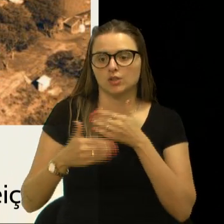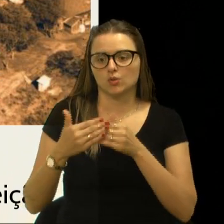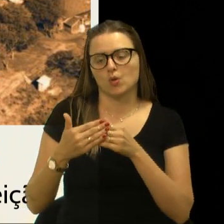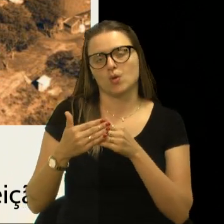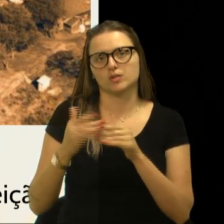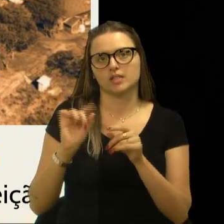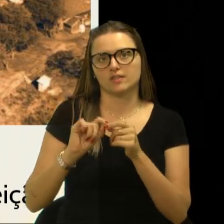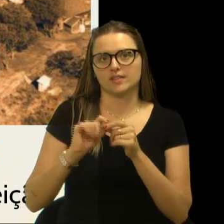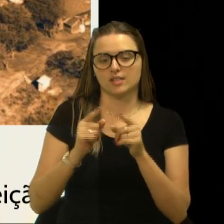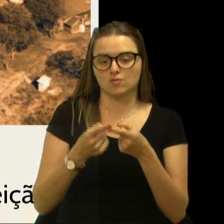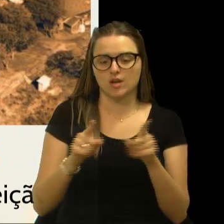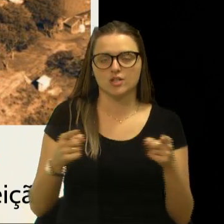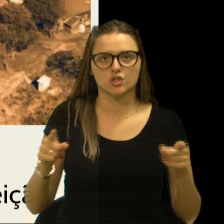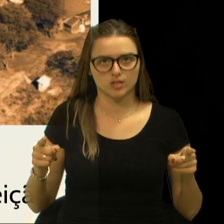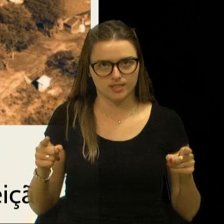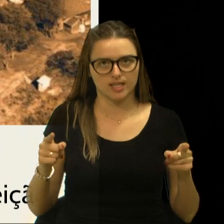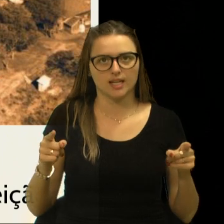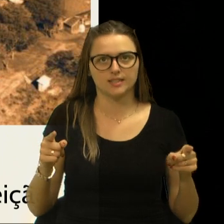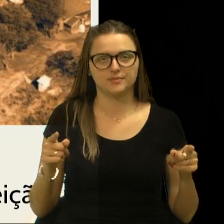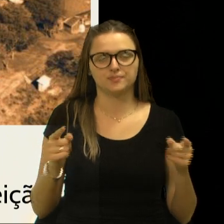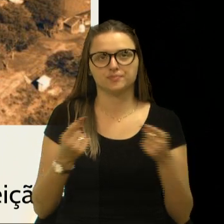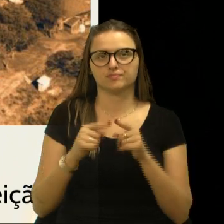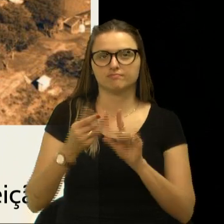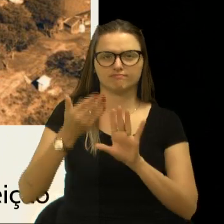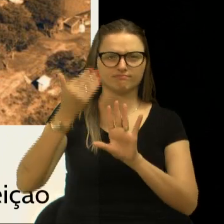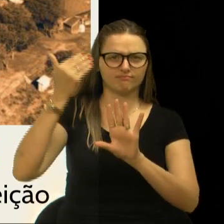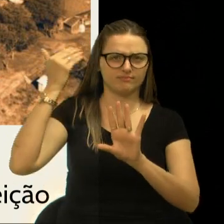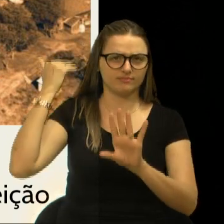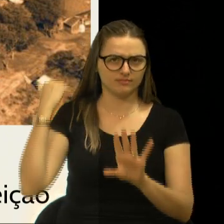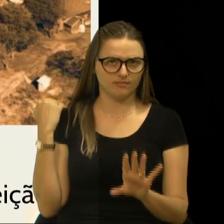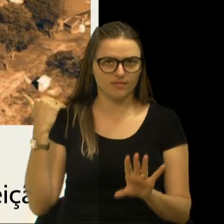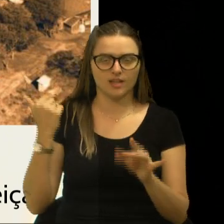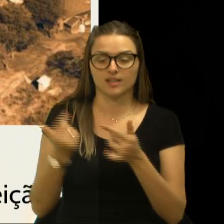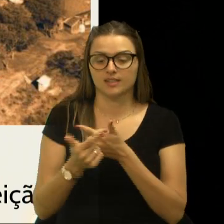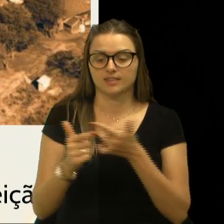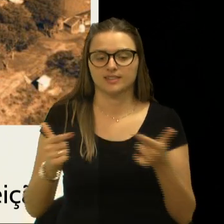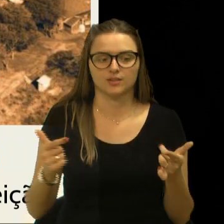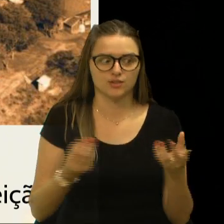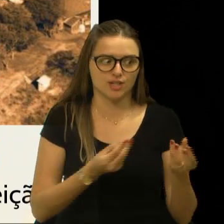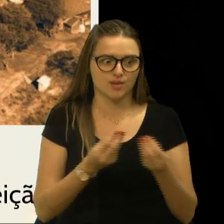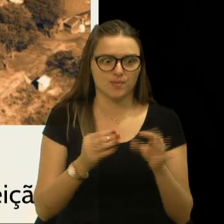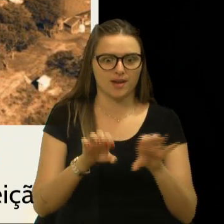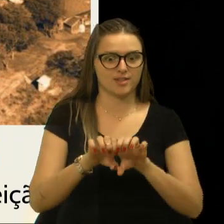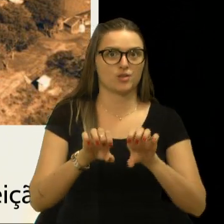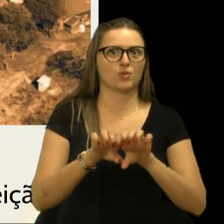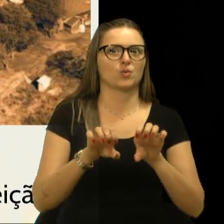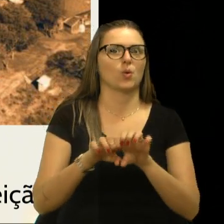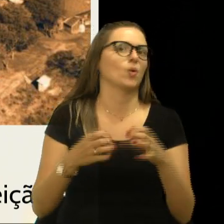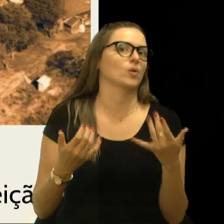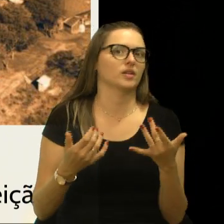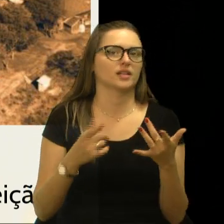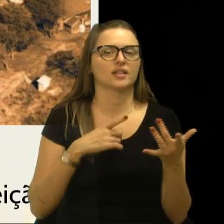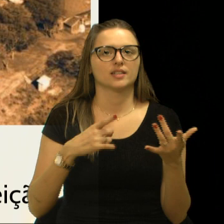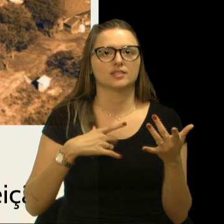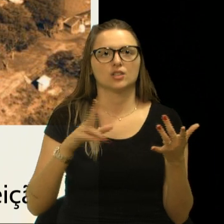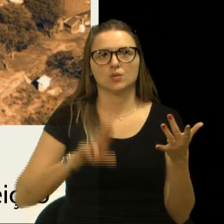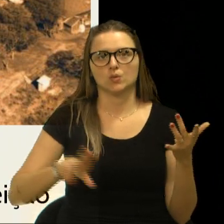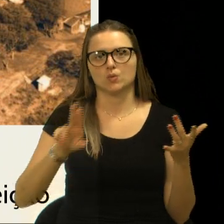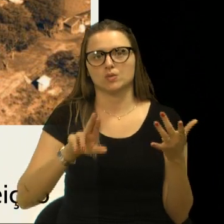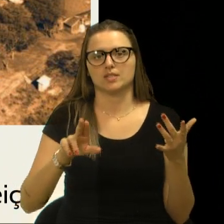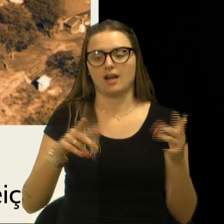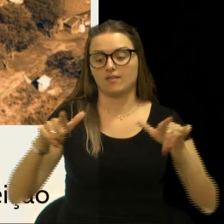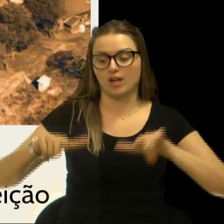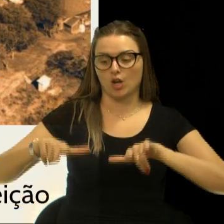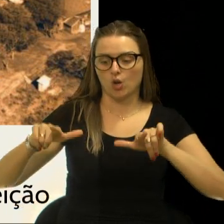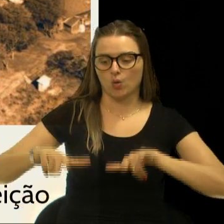numa churrasqueira e com pouco acomodação, o pessoal usava inclusive espaço ao ar livre